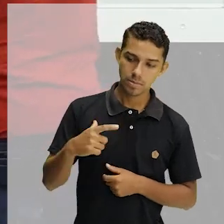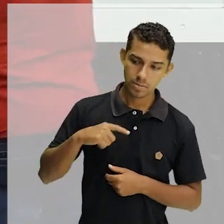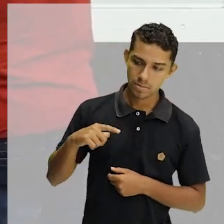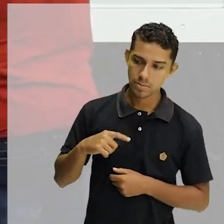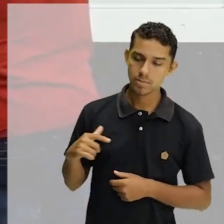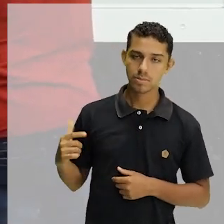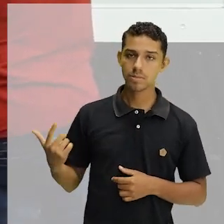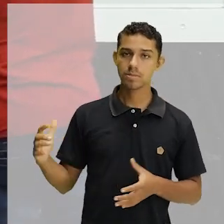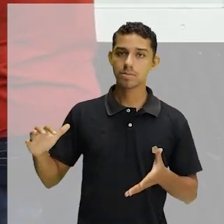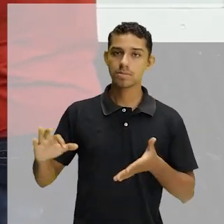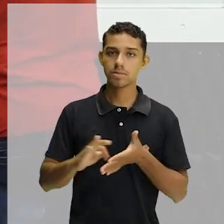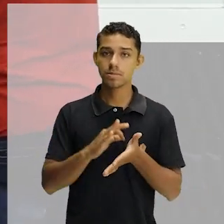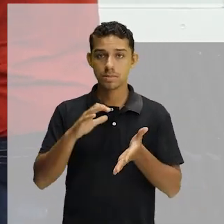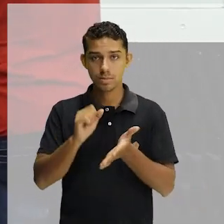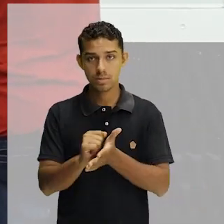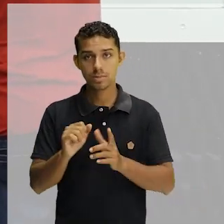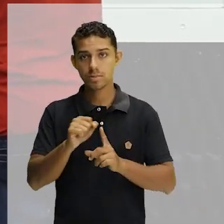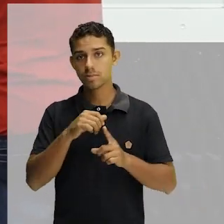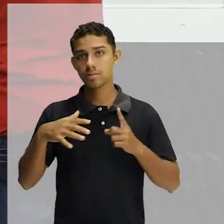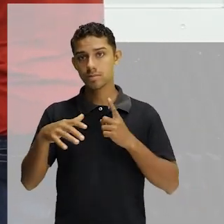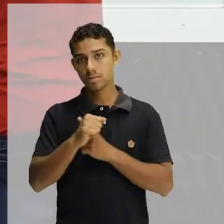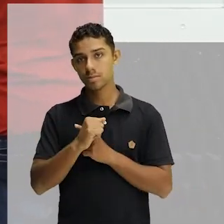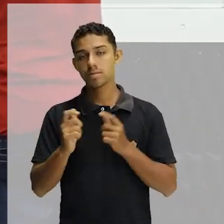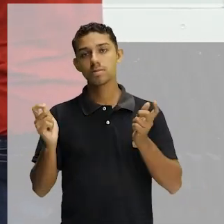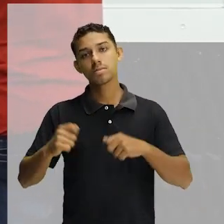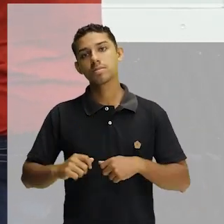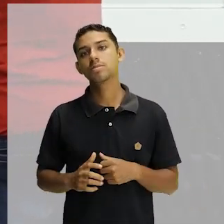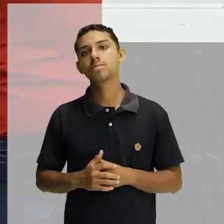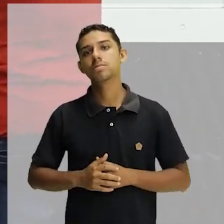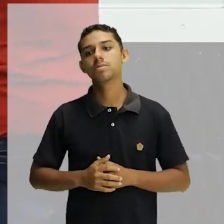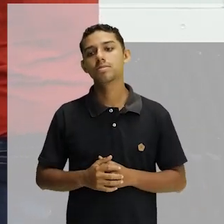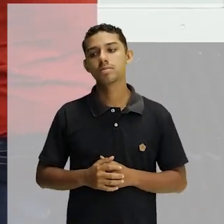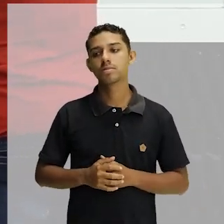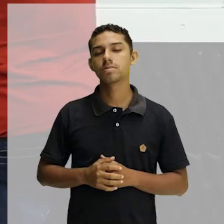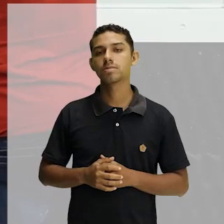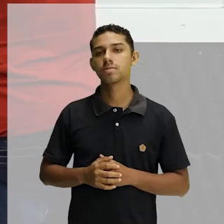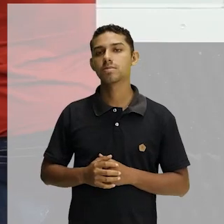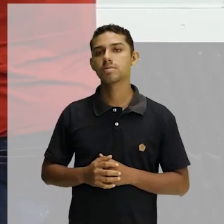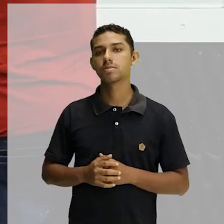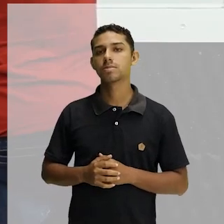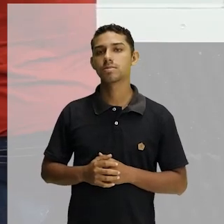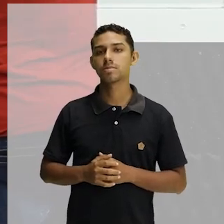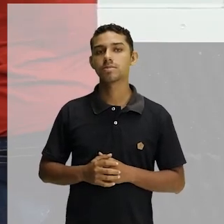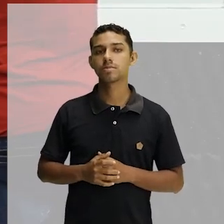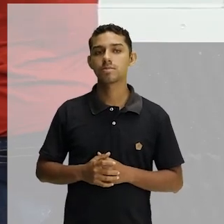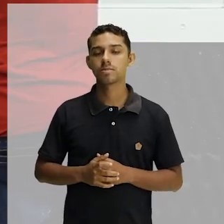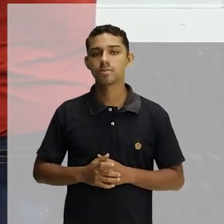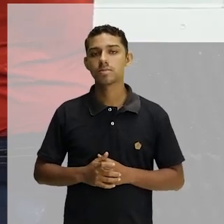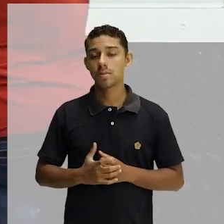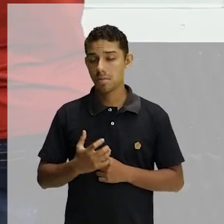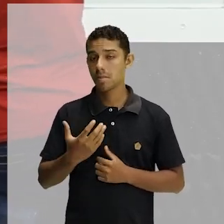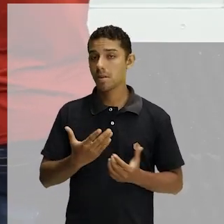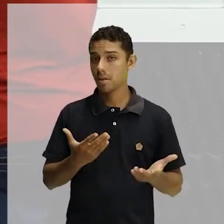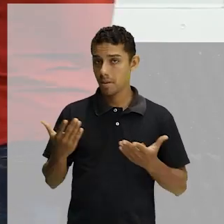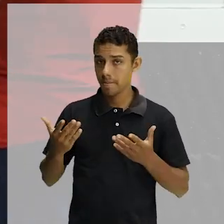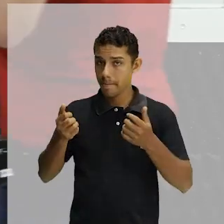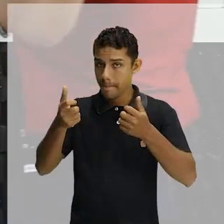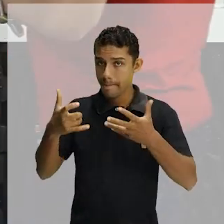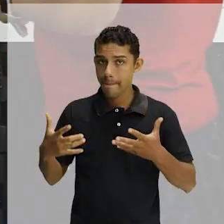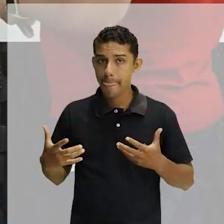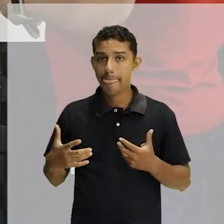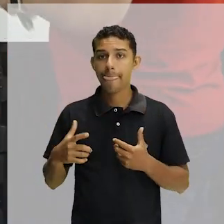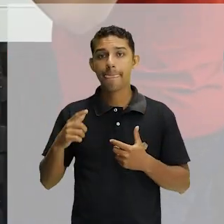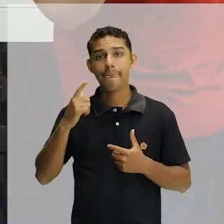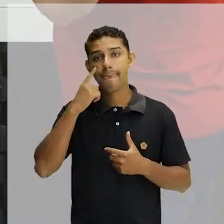o contrato, o ser humano, segundo Rousseau, tá? Que escreve esta obra belíssima, O